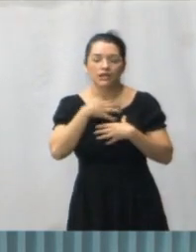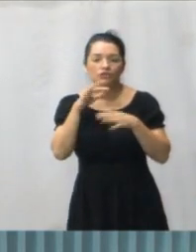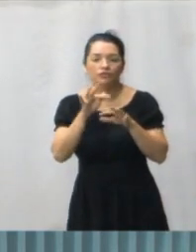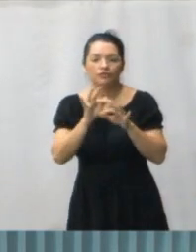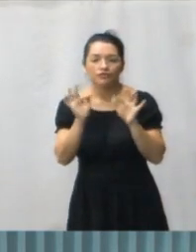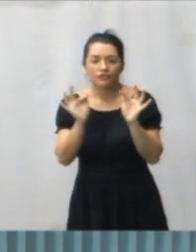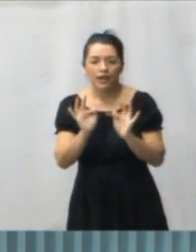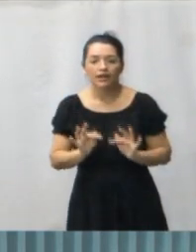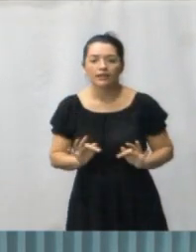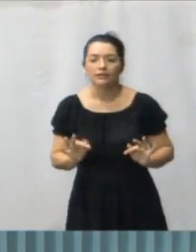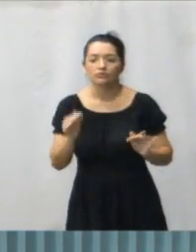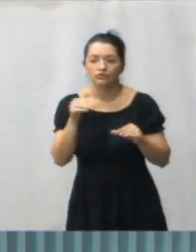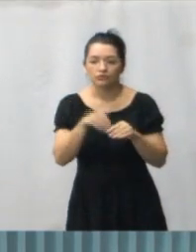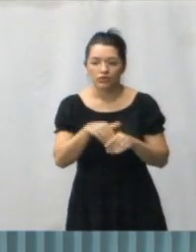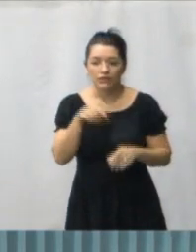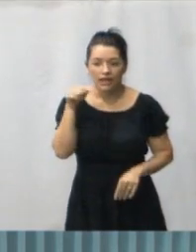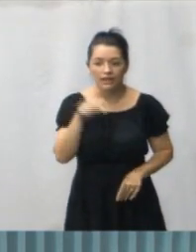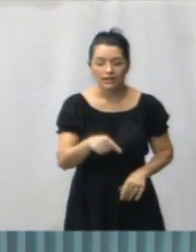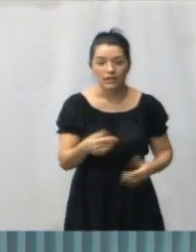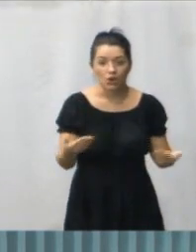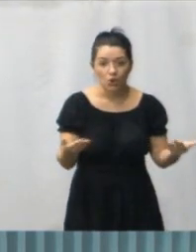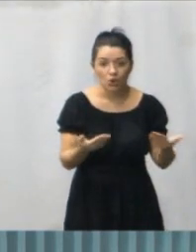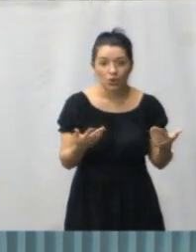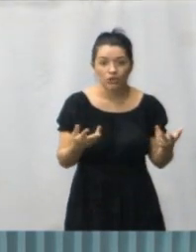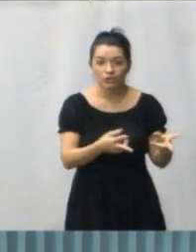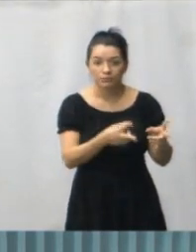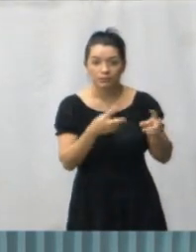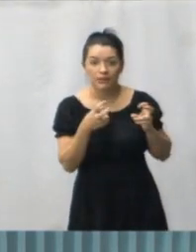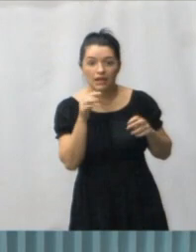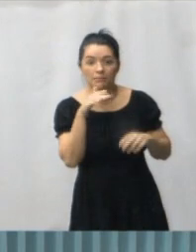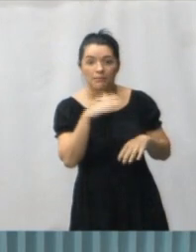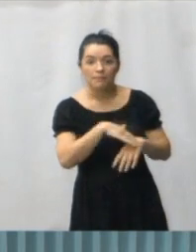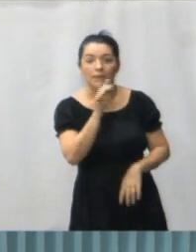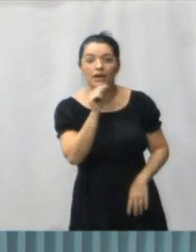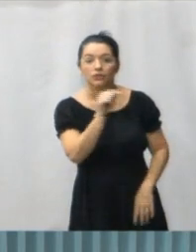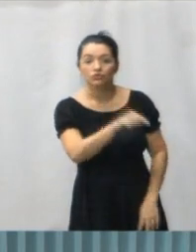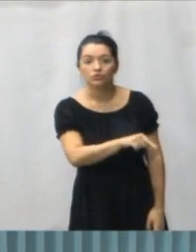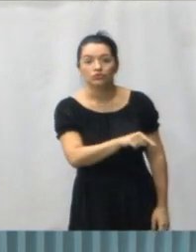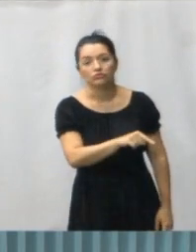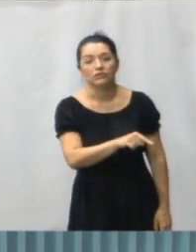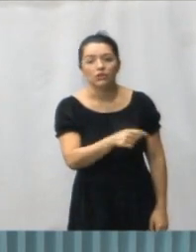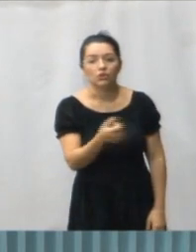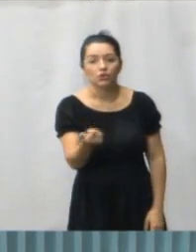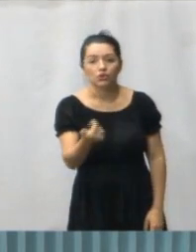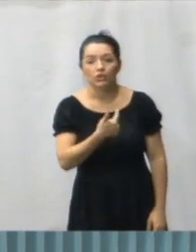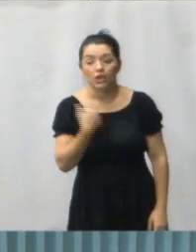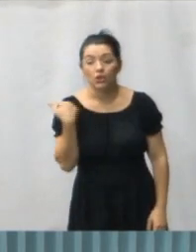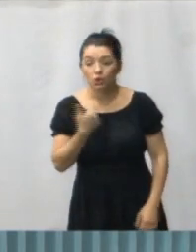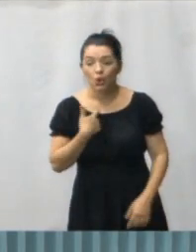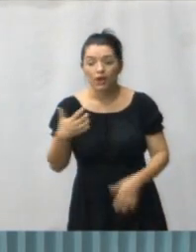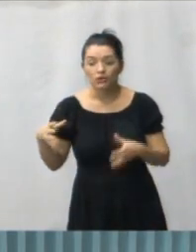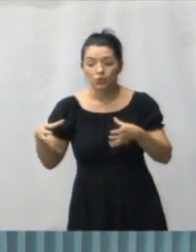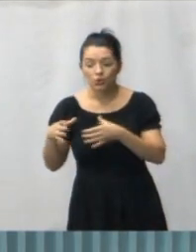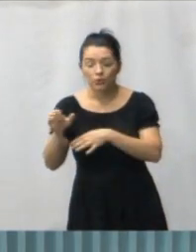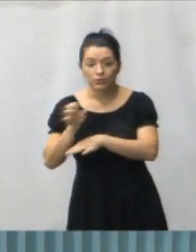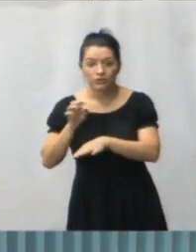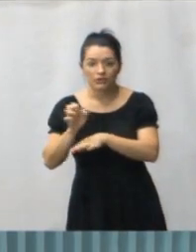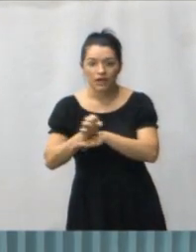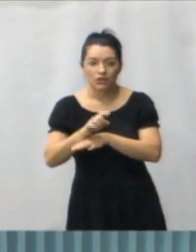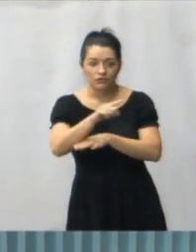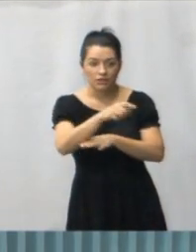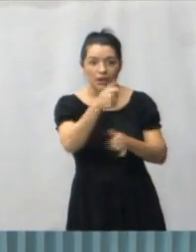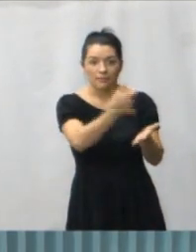vocês estão sendo reconhecidos mais do que nós do Estado. Porque vocês estão ganhando um auxílio fardamento maior do que eu como delegado de